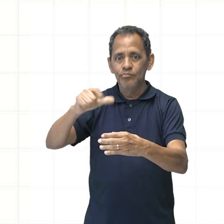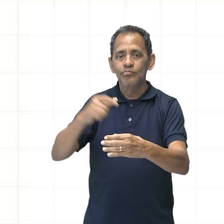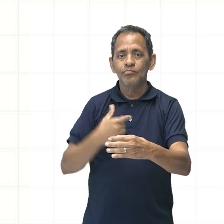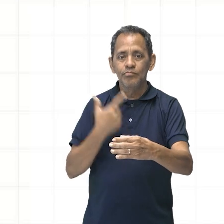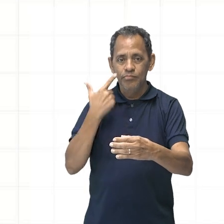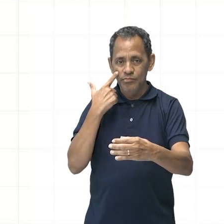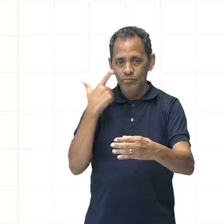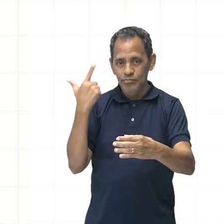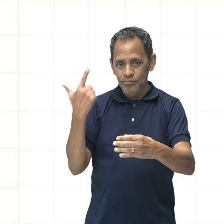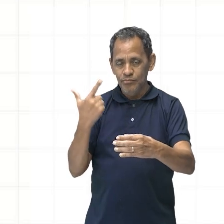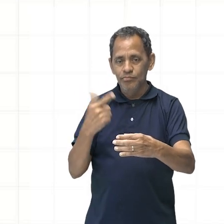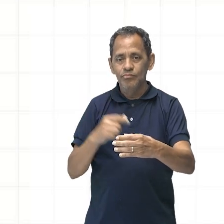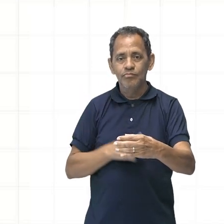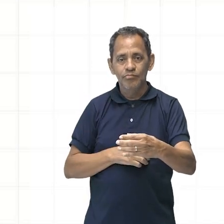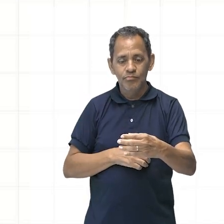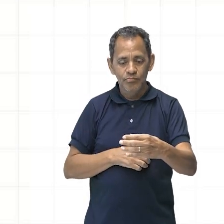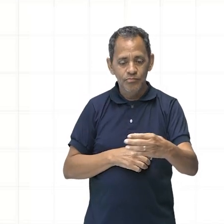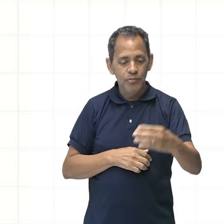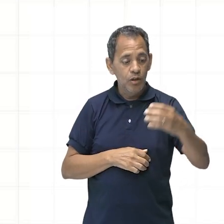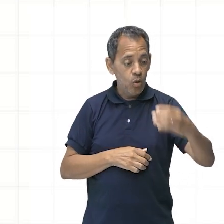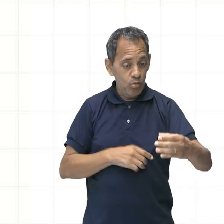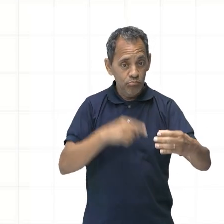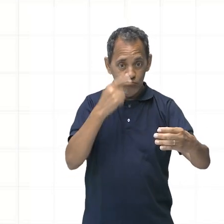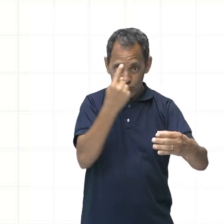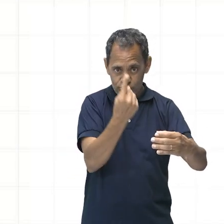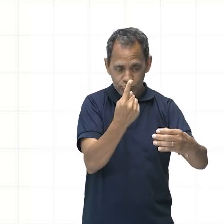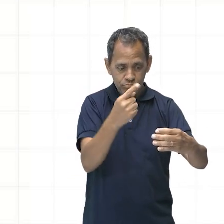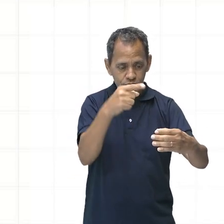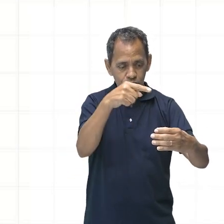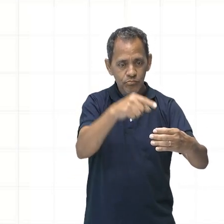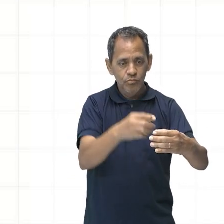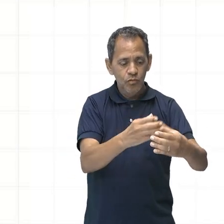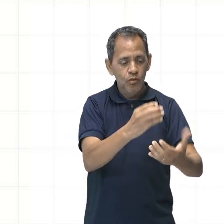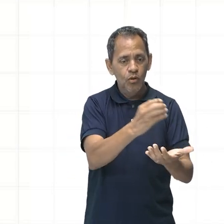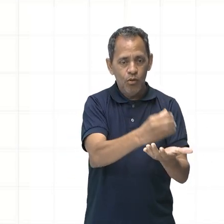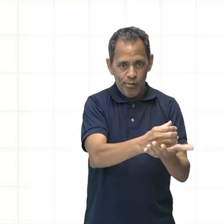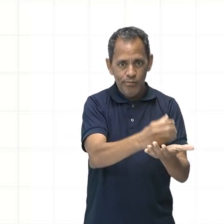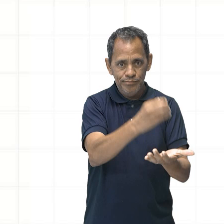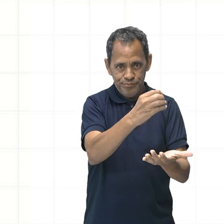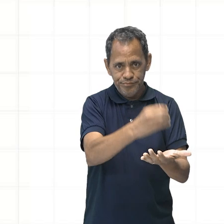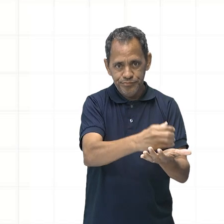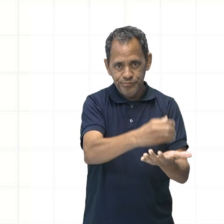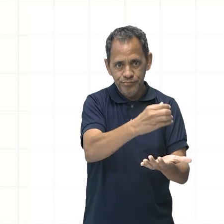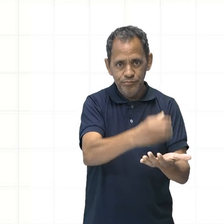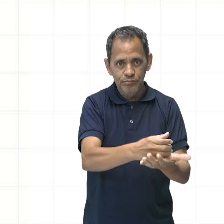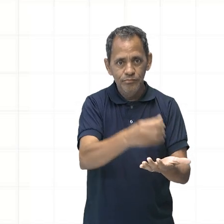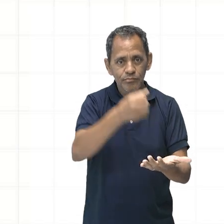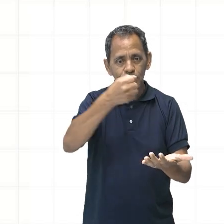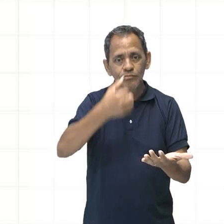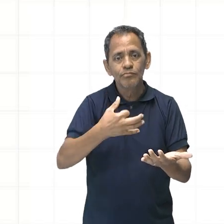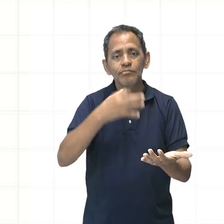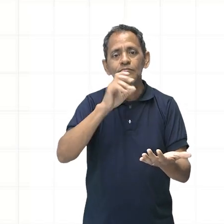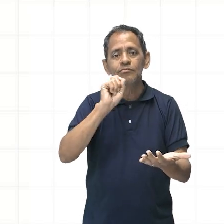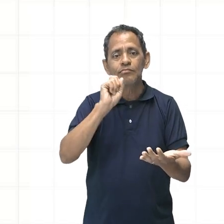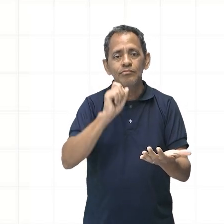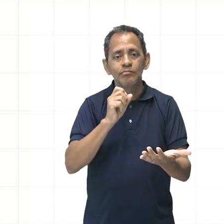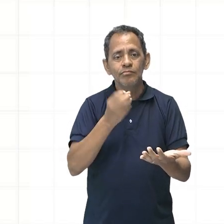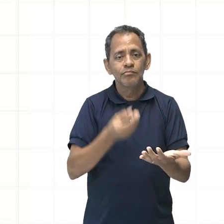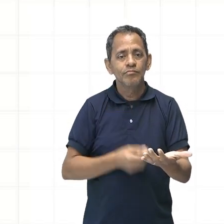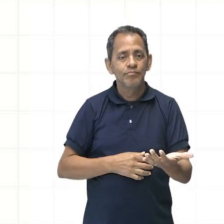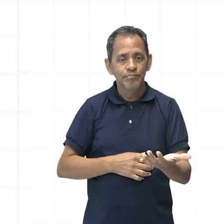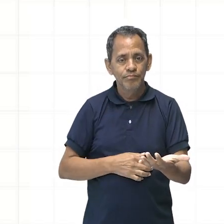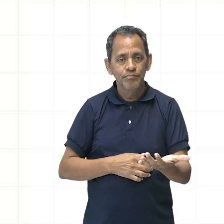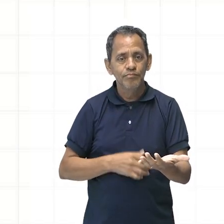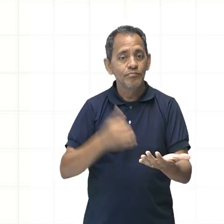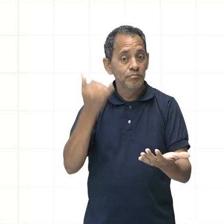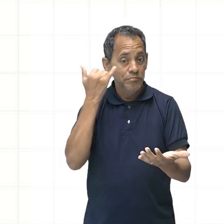temos um copo, né? Imagina que esse aqui seja um copo. E o que é que ele te diz? Ele te dá a